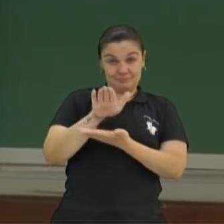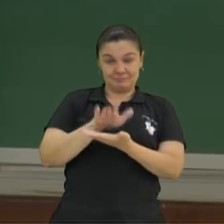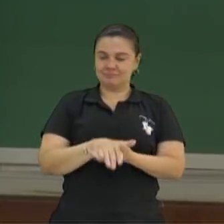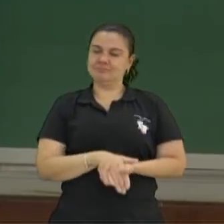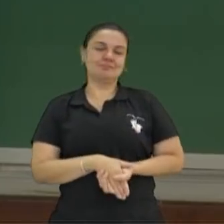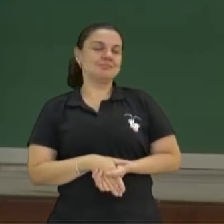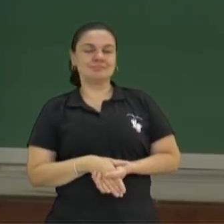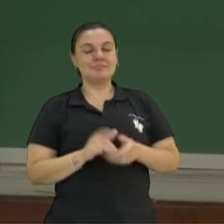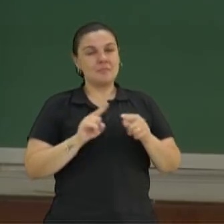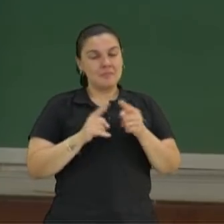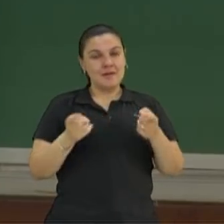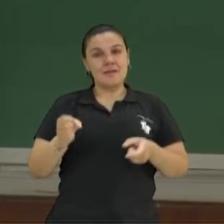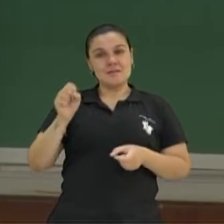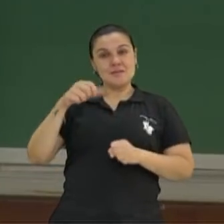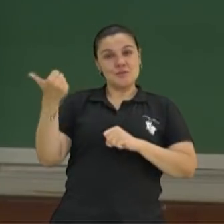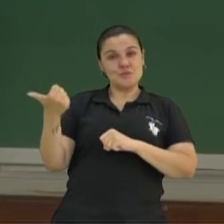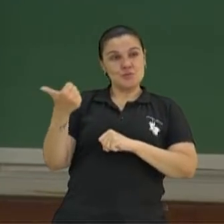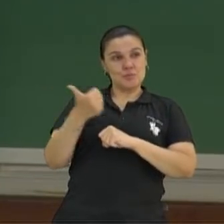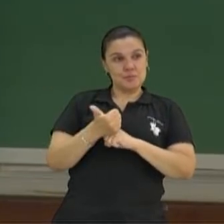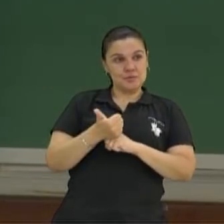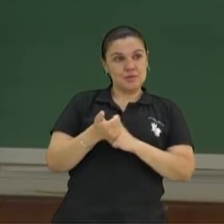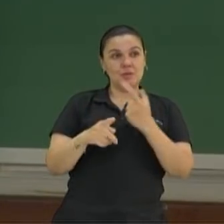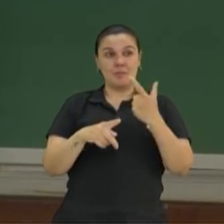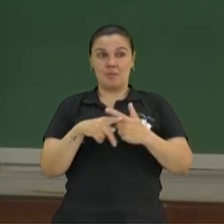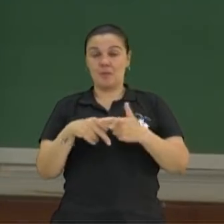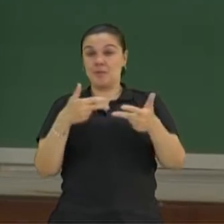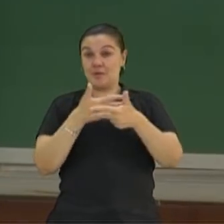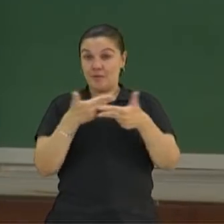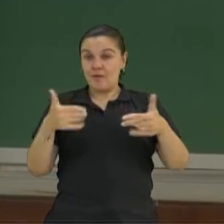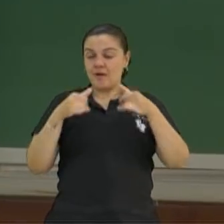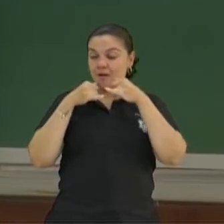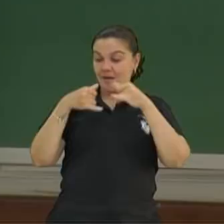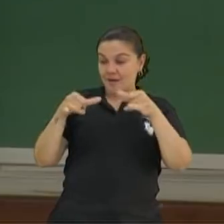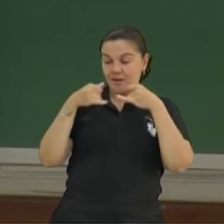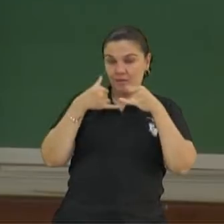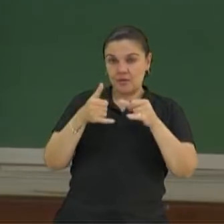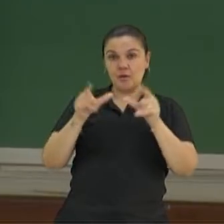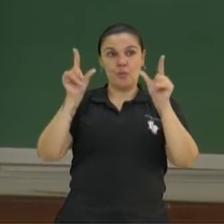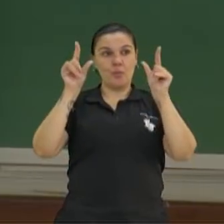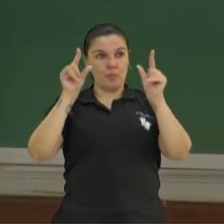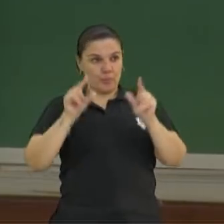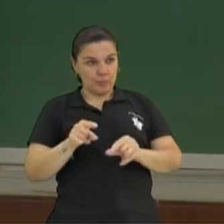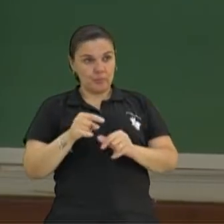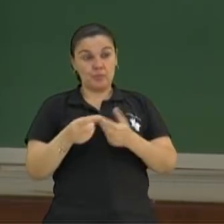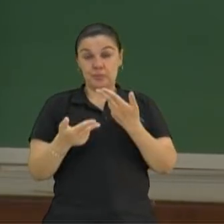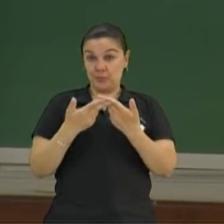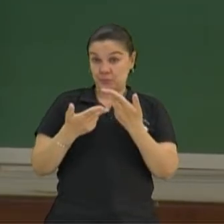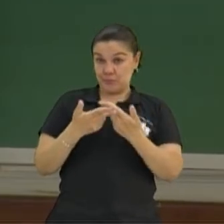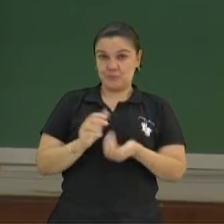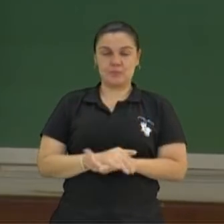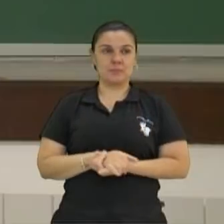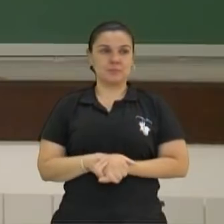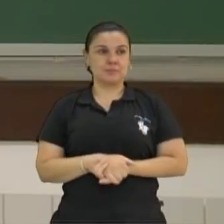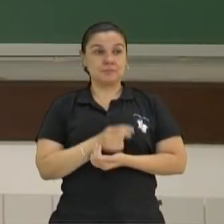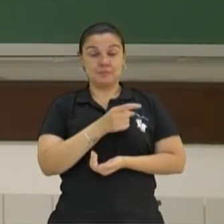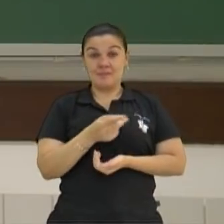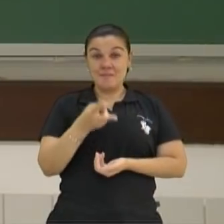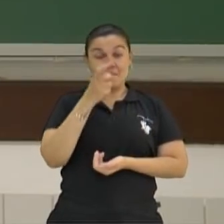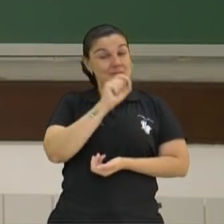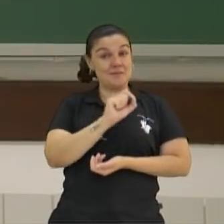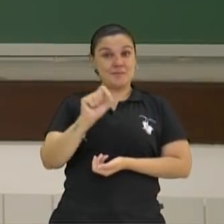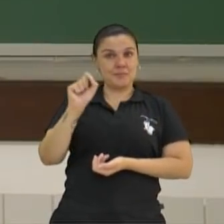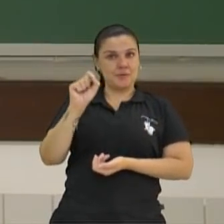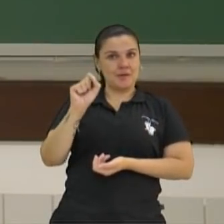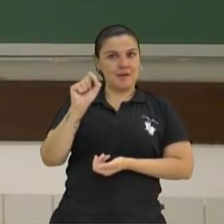energia, mas sim que substituição de aparelhos eletrônicos, aparelhos elétricos que reduziam o consumo. Perceba que